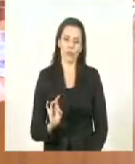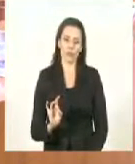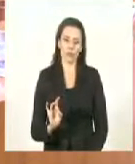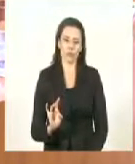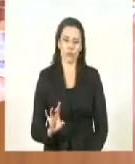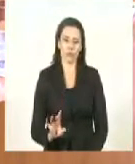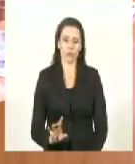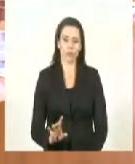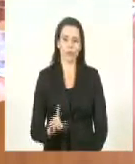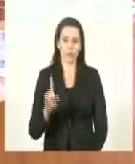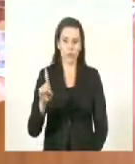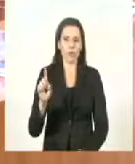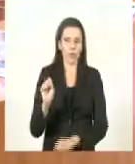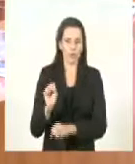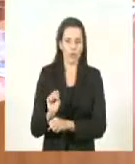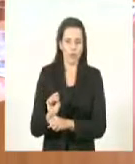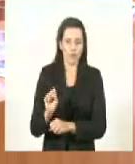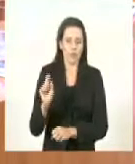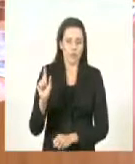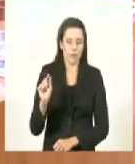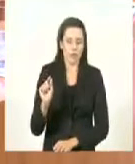deputado. Deputado Rogério,